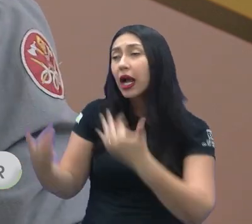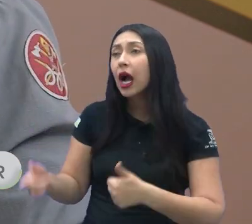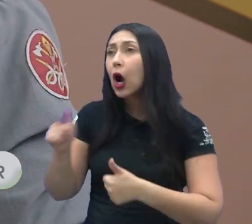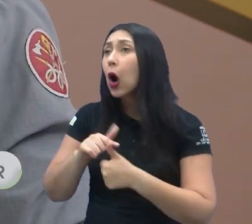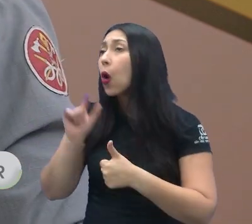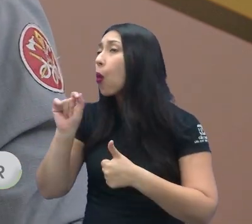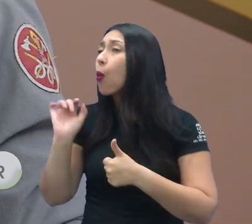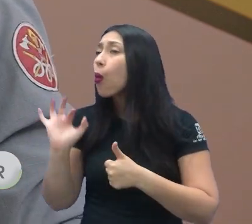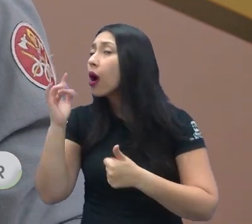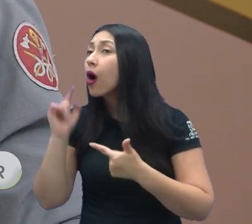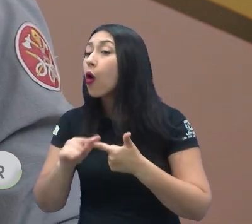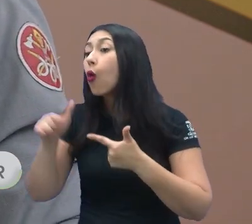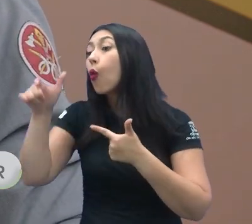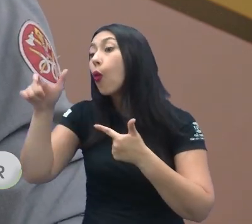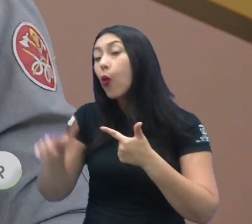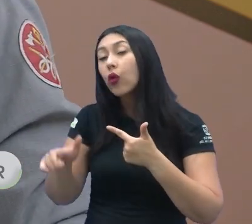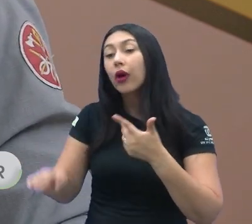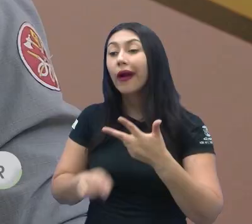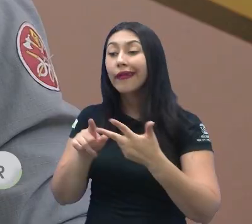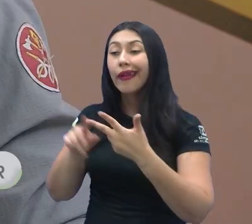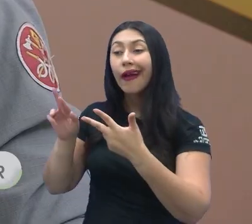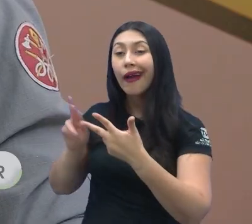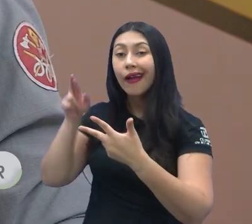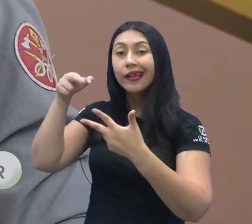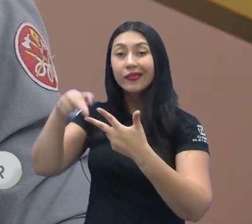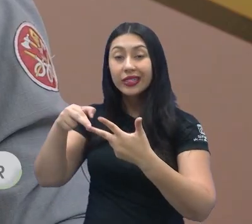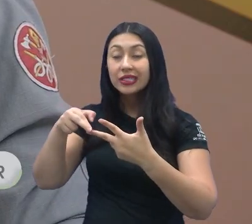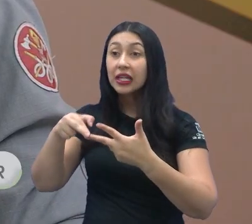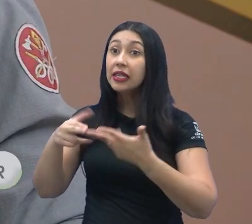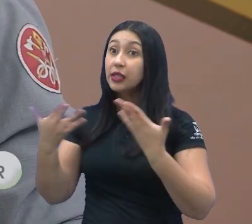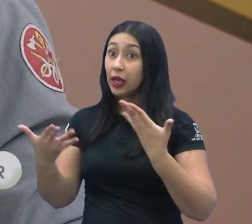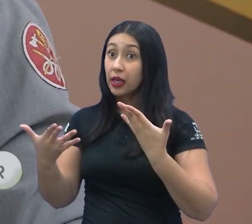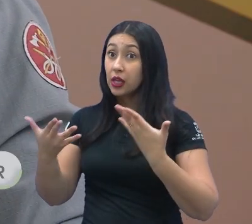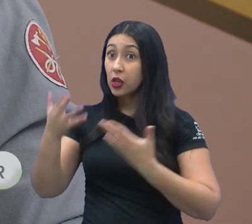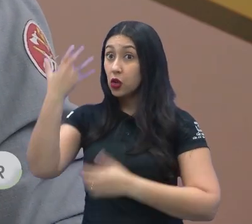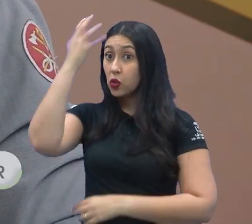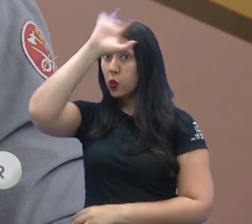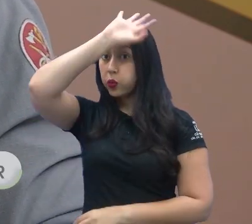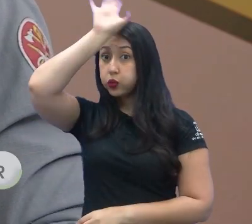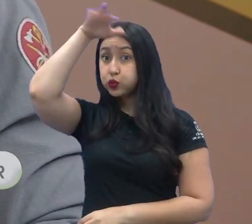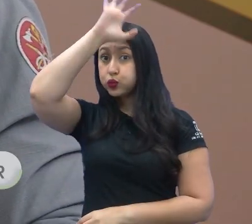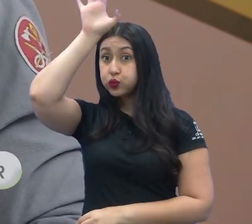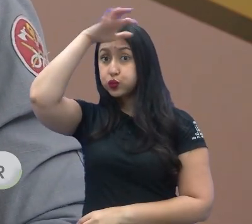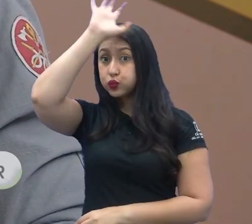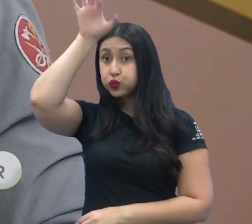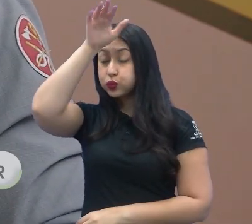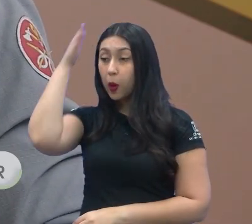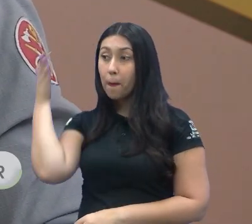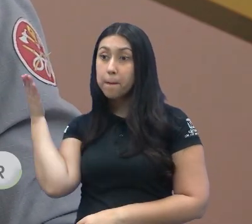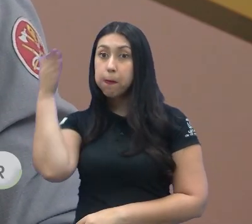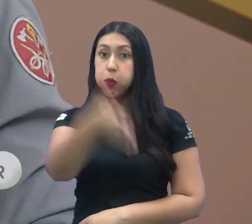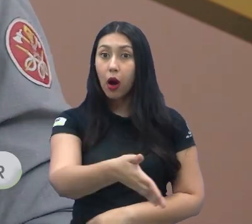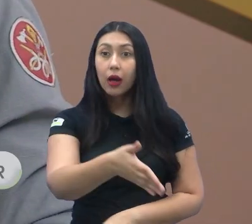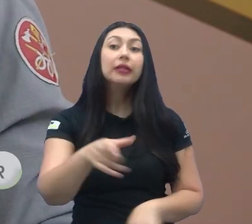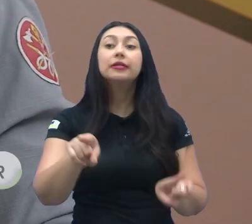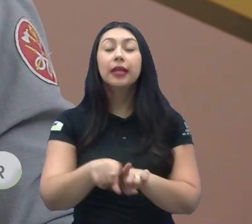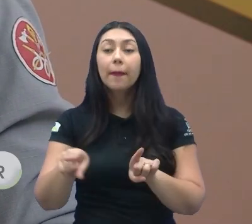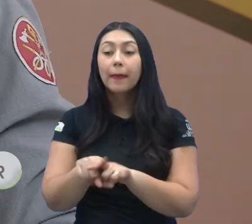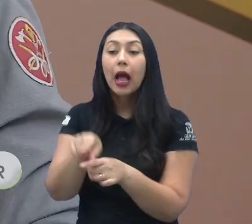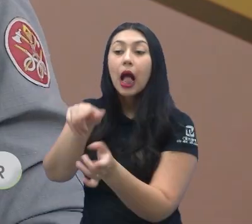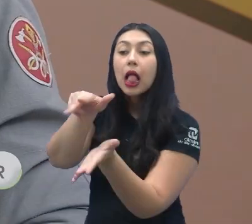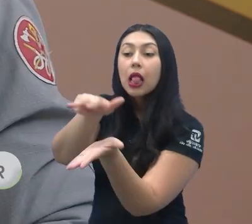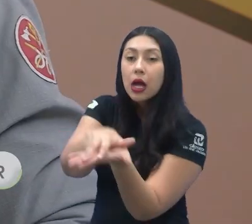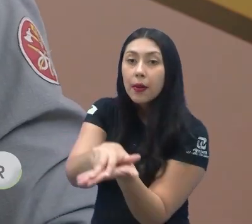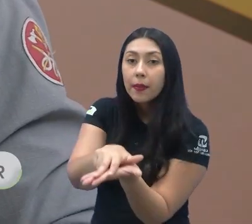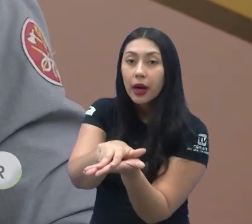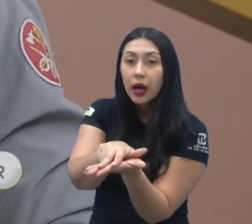que é o local, um ponto de referência, que a viatura já vai se deslocar de imediato. E após isso, é deixar a pessoa deitada no local seco,